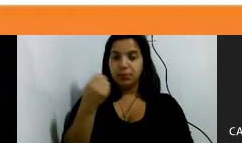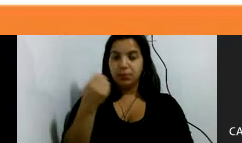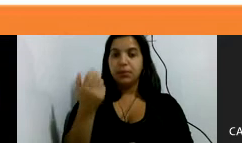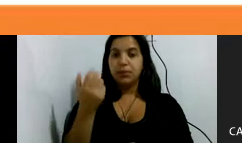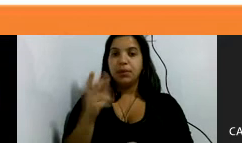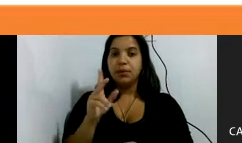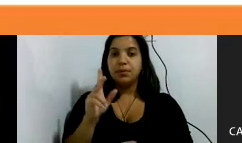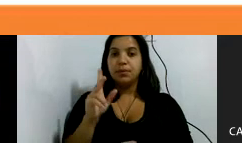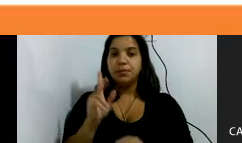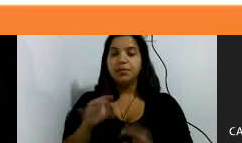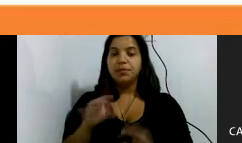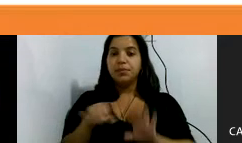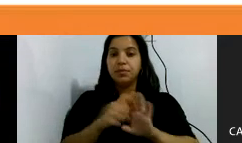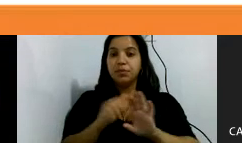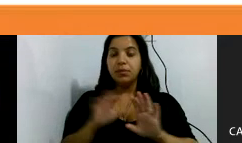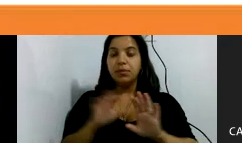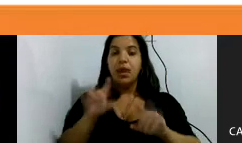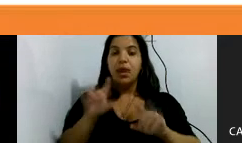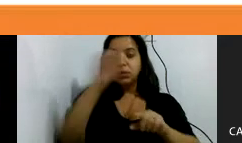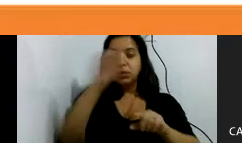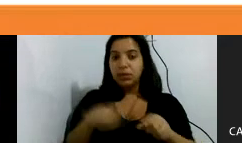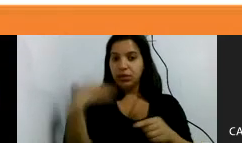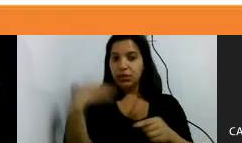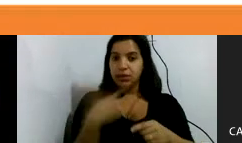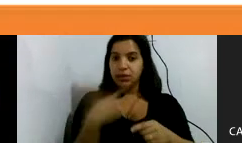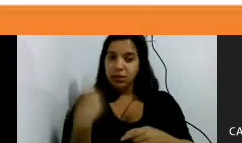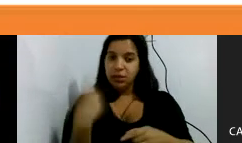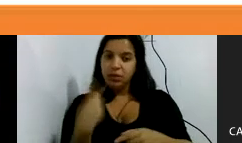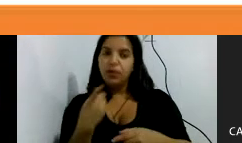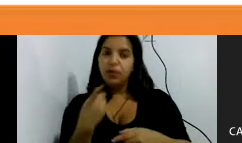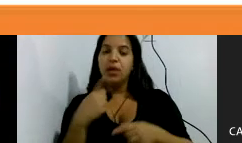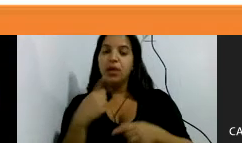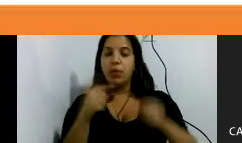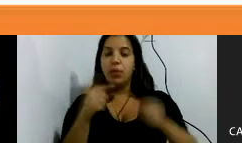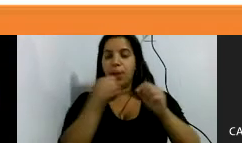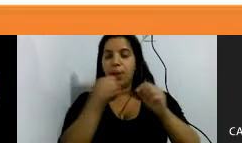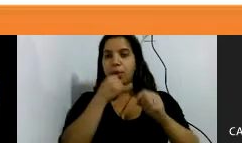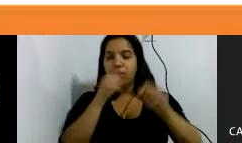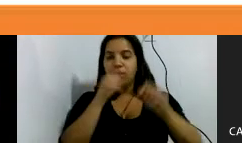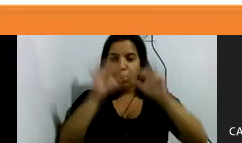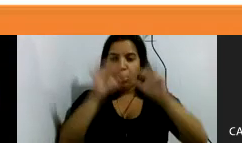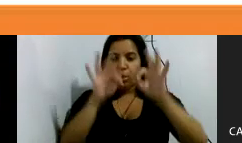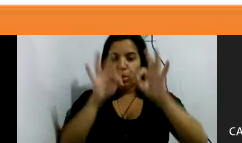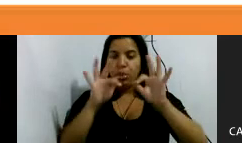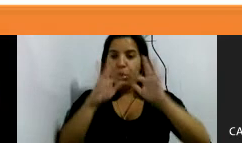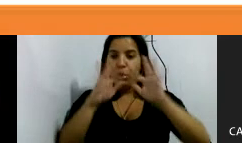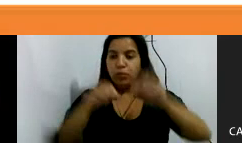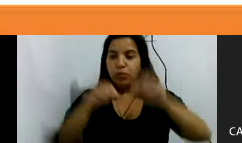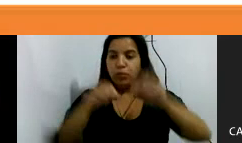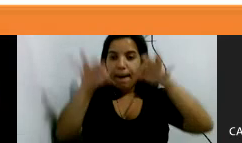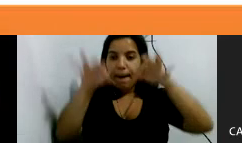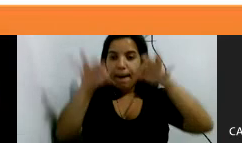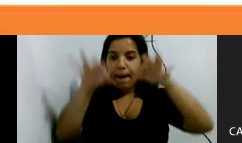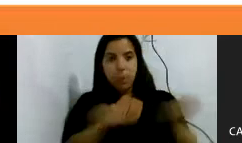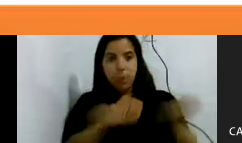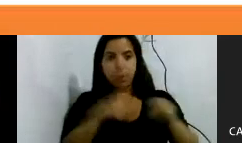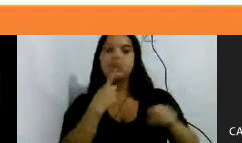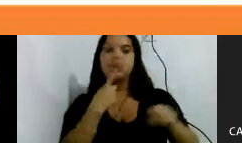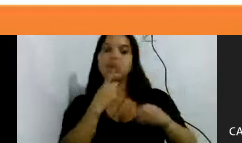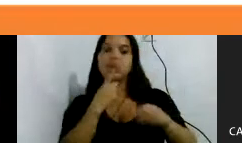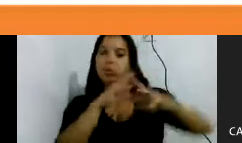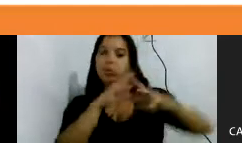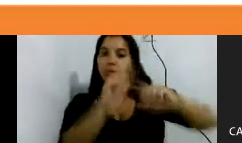os hemocomponentes eles são obtidos através da centrifugação de uma bolsa de sangue total. Então,